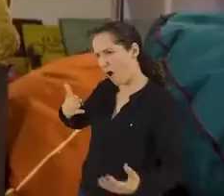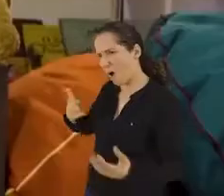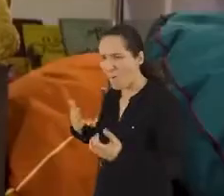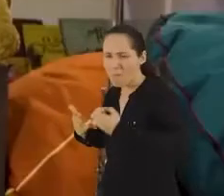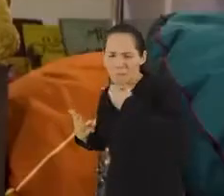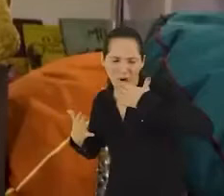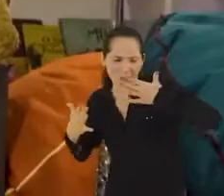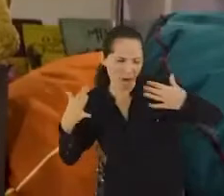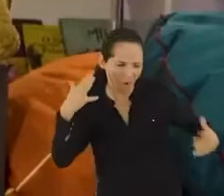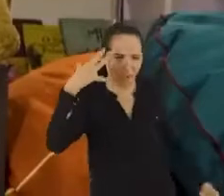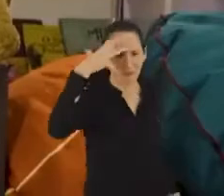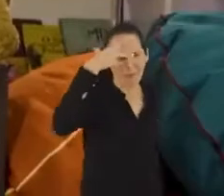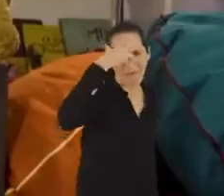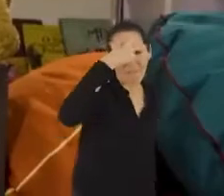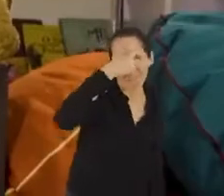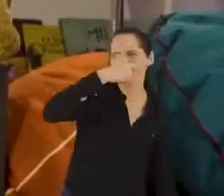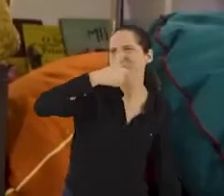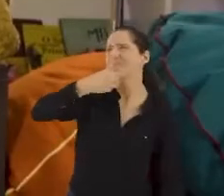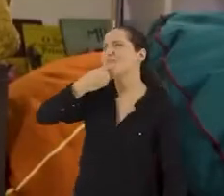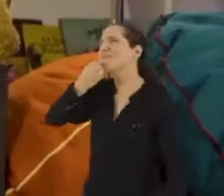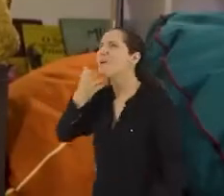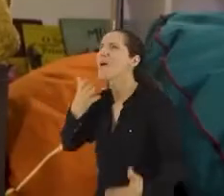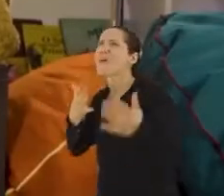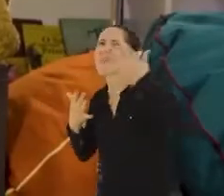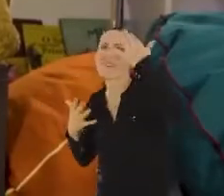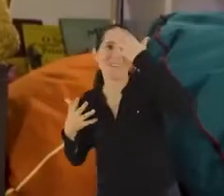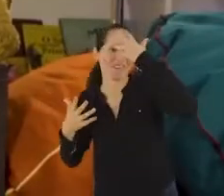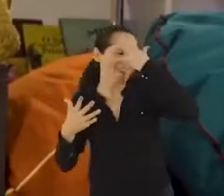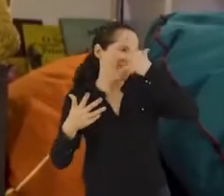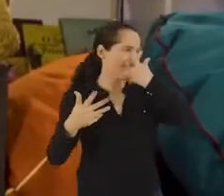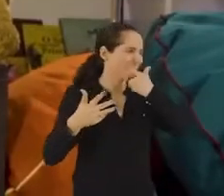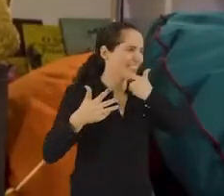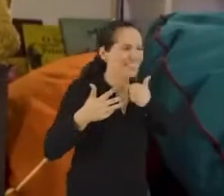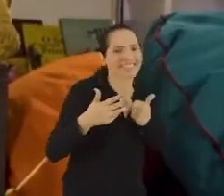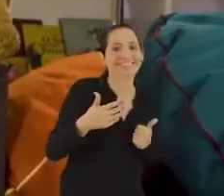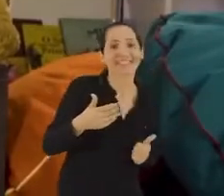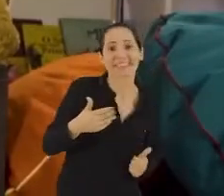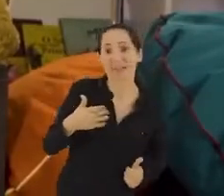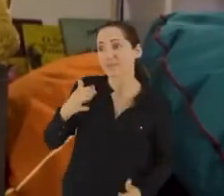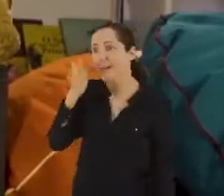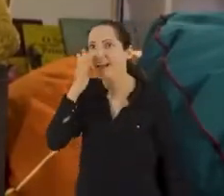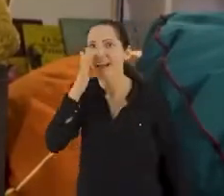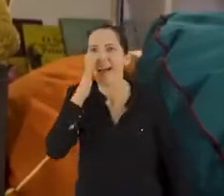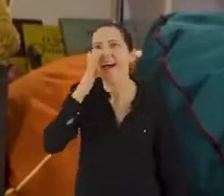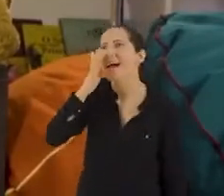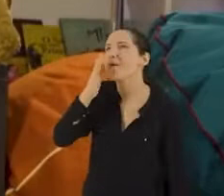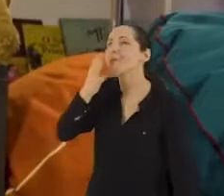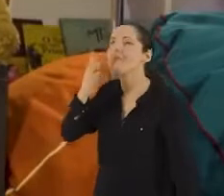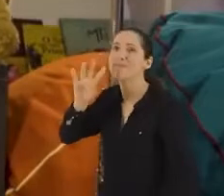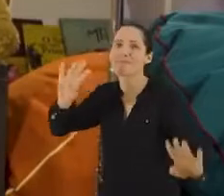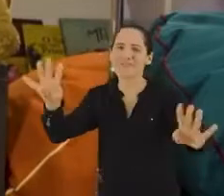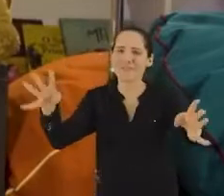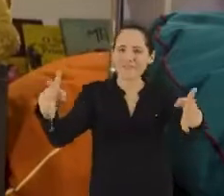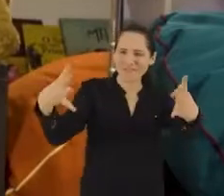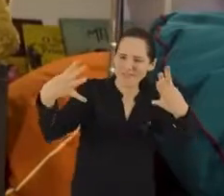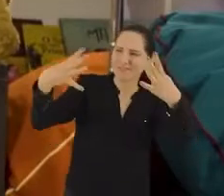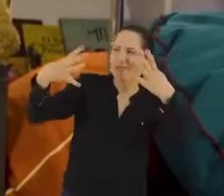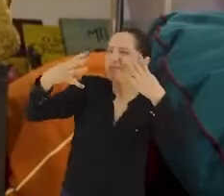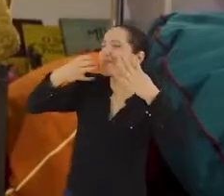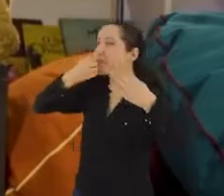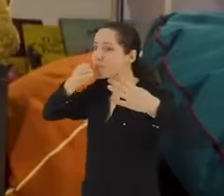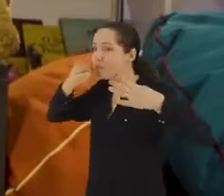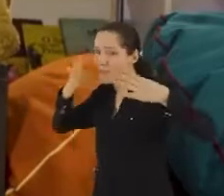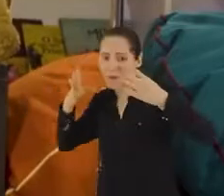é belo, como isso é bom demais. Olhai, olhai, admirai, como isso é bom demais. Olhai,